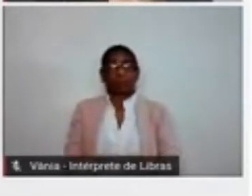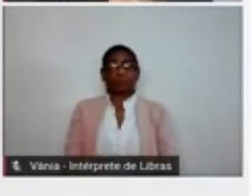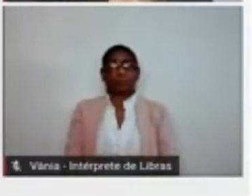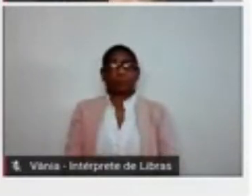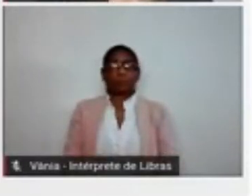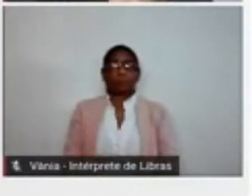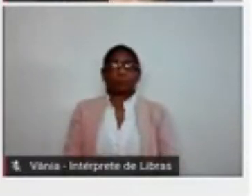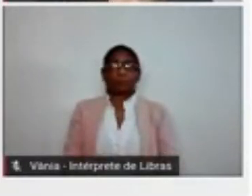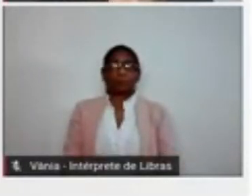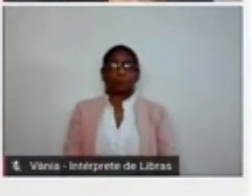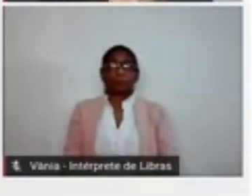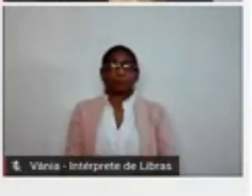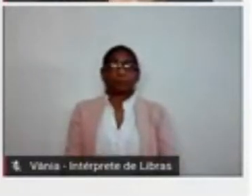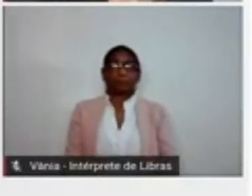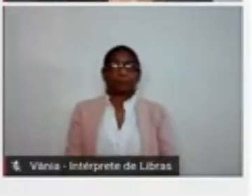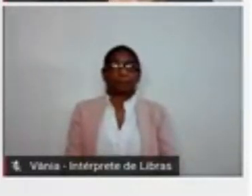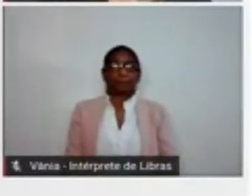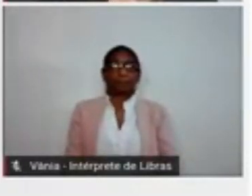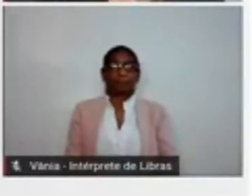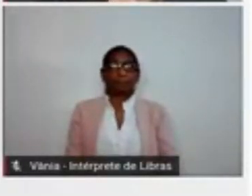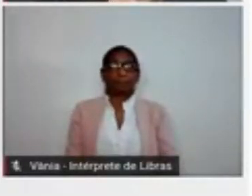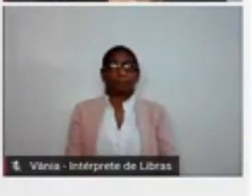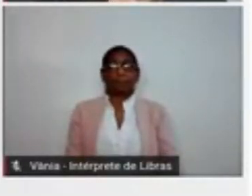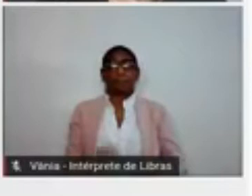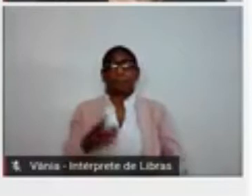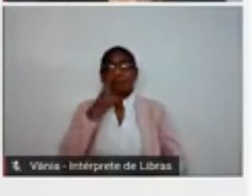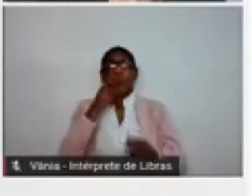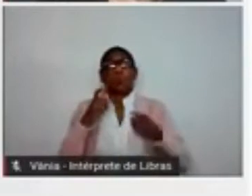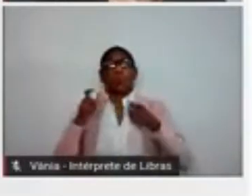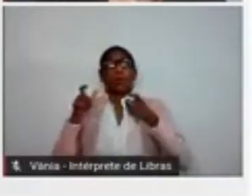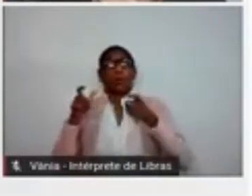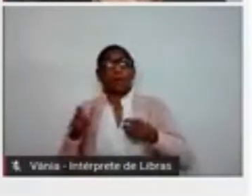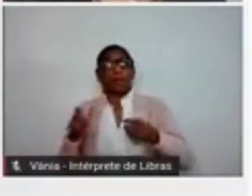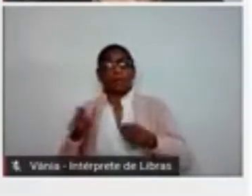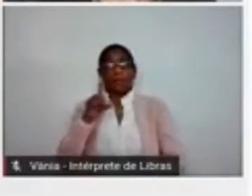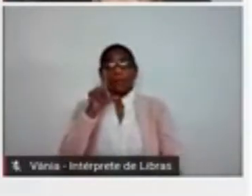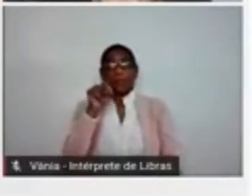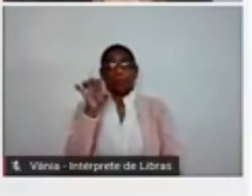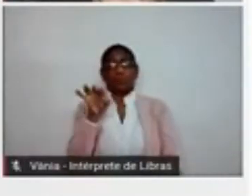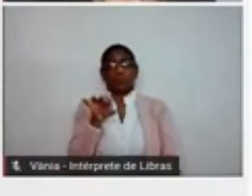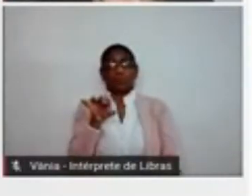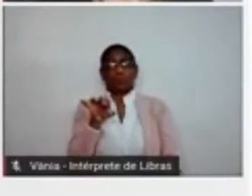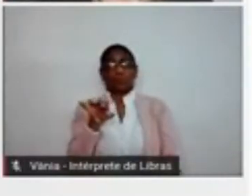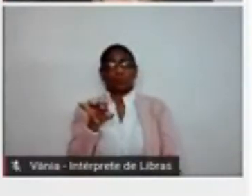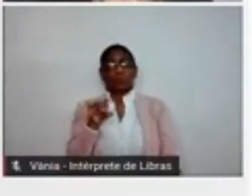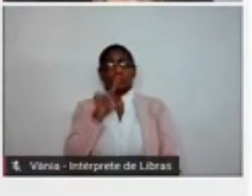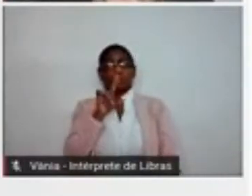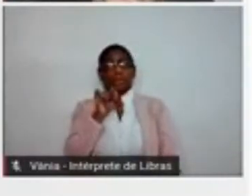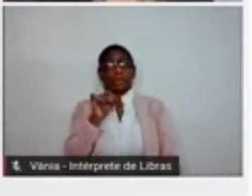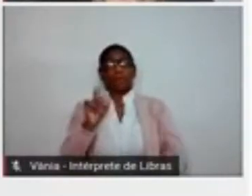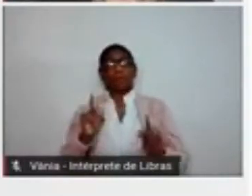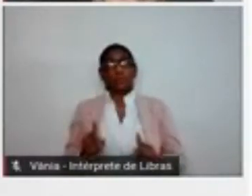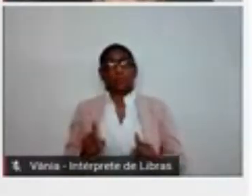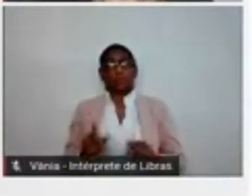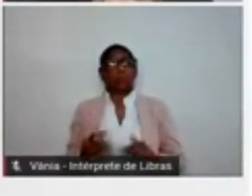na verdade, que seria, né, um lugar de 10% poderia ter no máximo 10 pessoas. E se permite